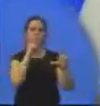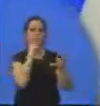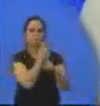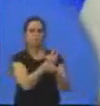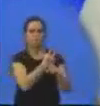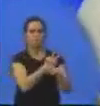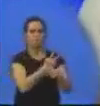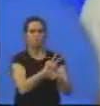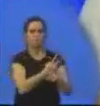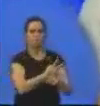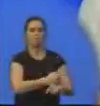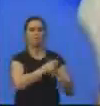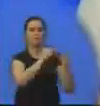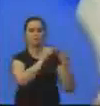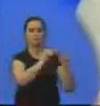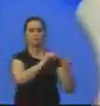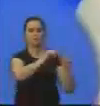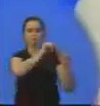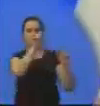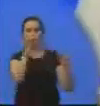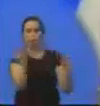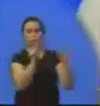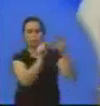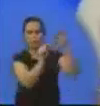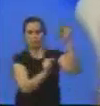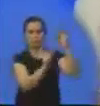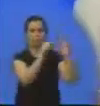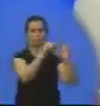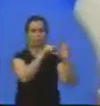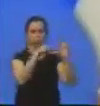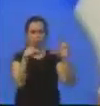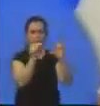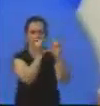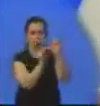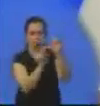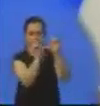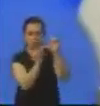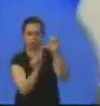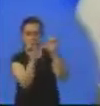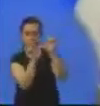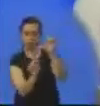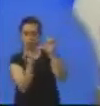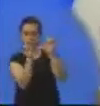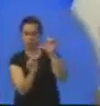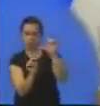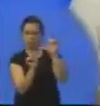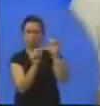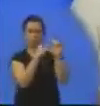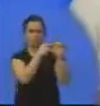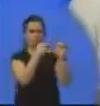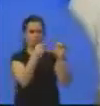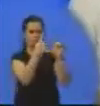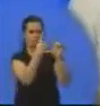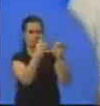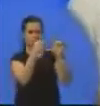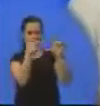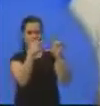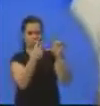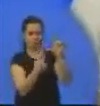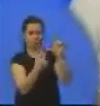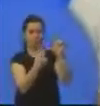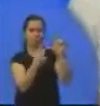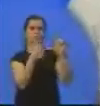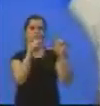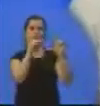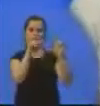os cortes que você encontrou. Então, encontrou os cortes em menos meio para y, 0